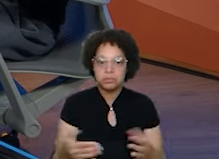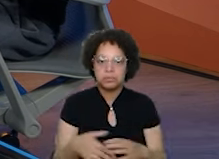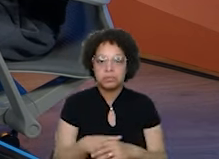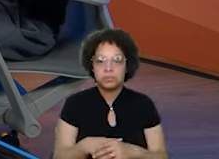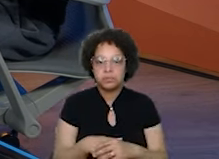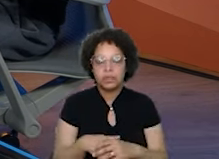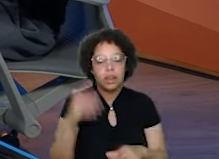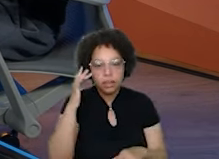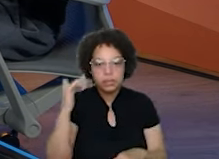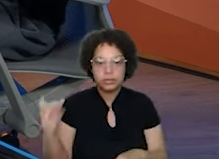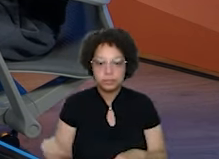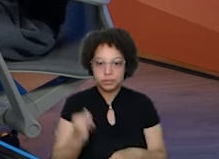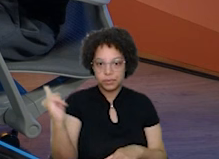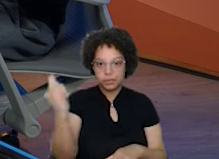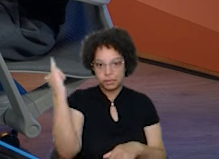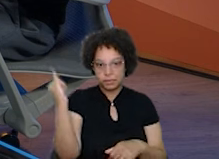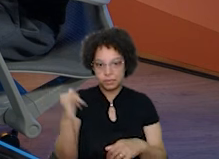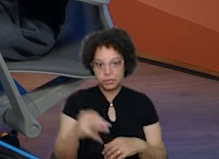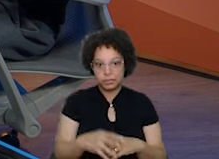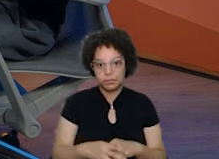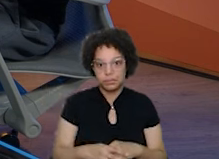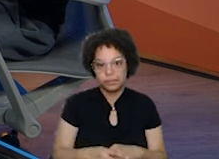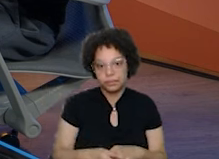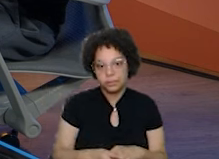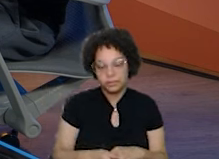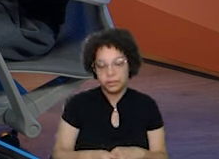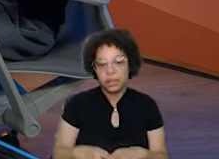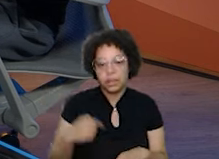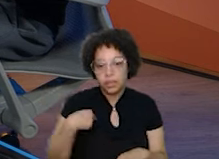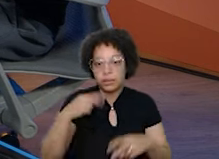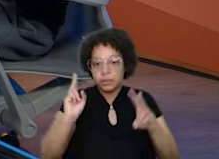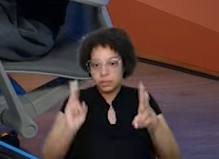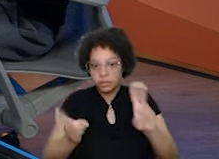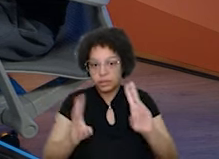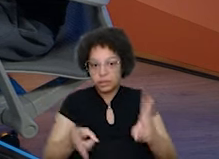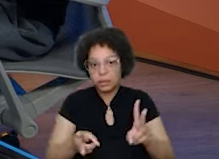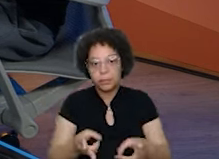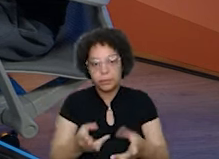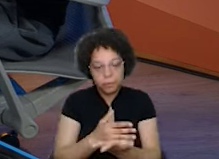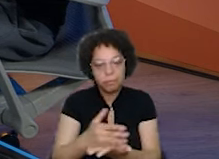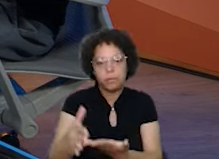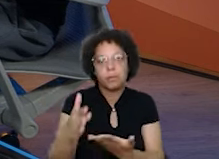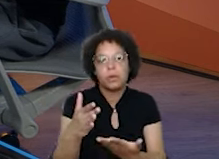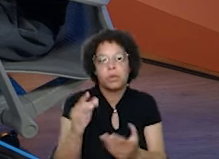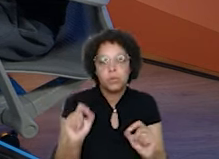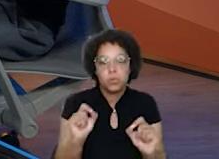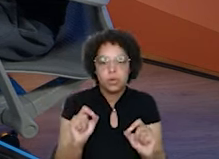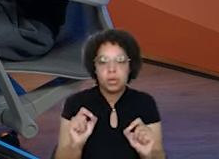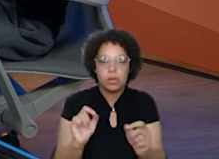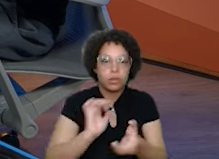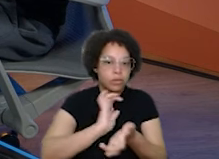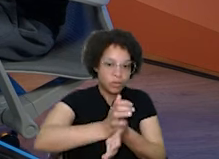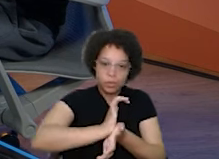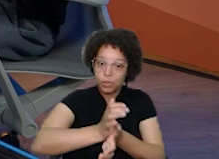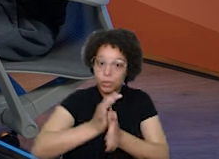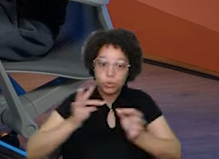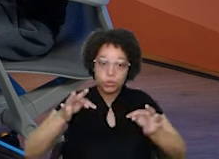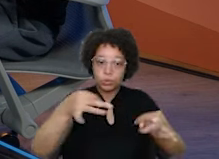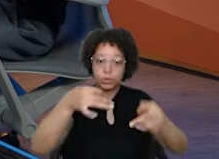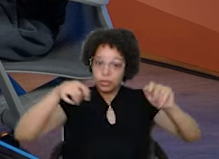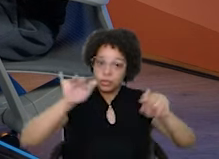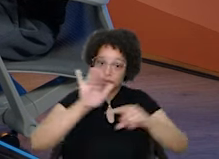que é importante eh eu Eu sempre parto do princípio assim que toda ferramenta é válida desde que